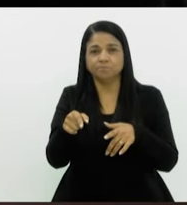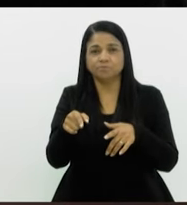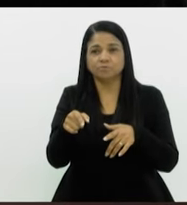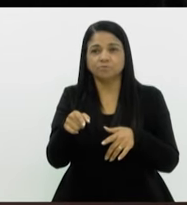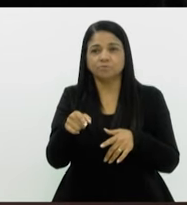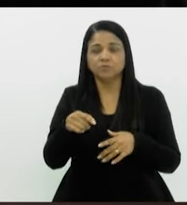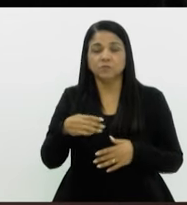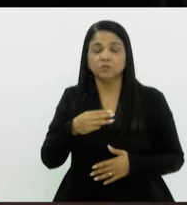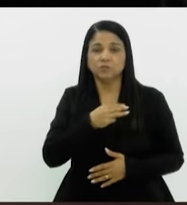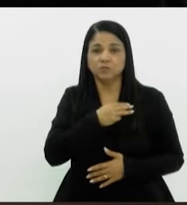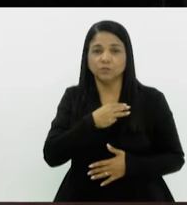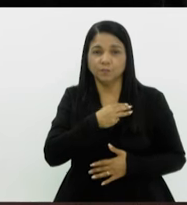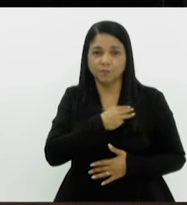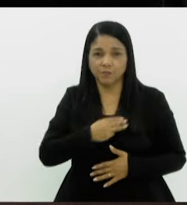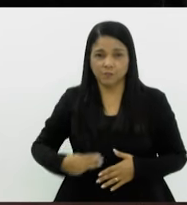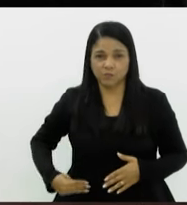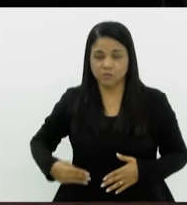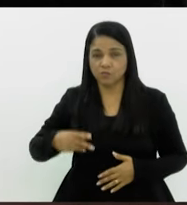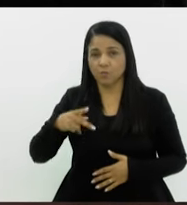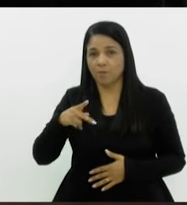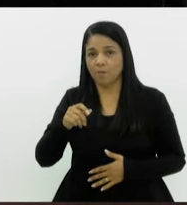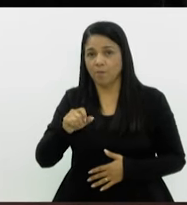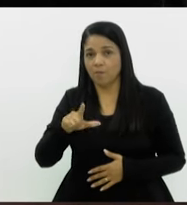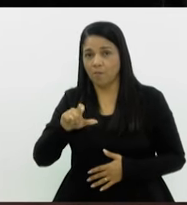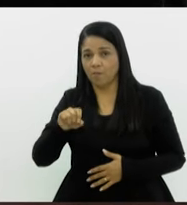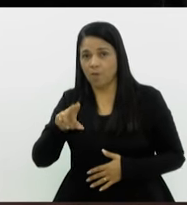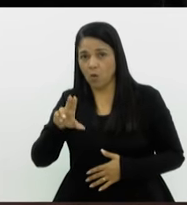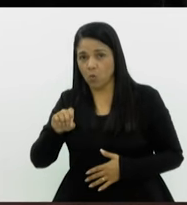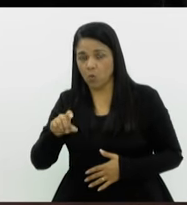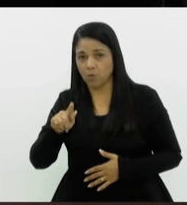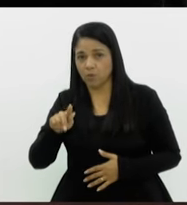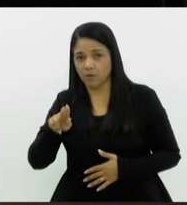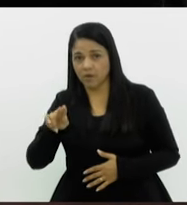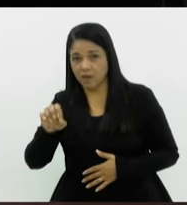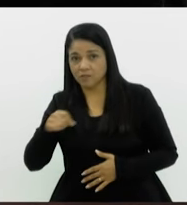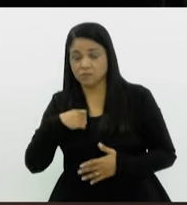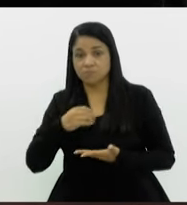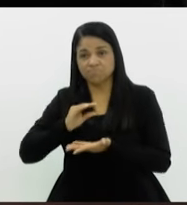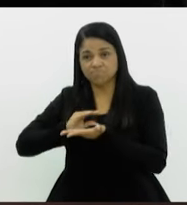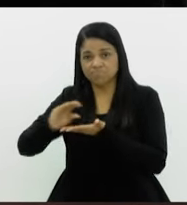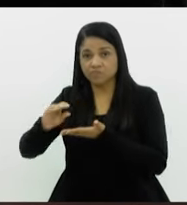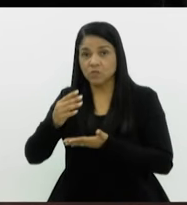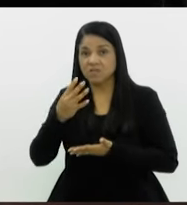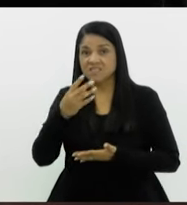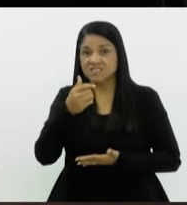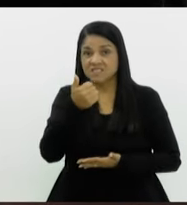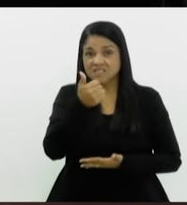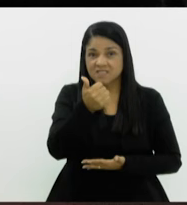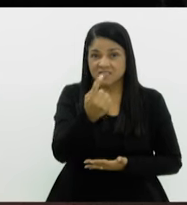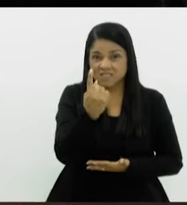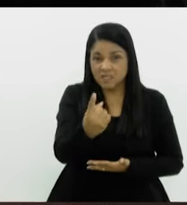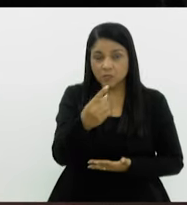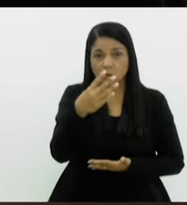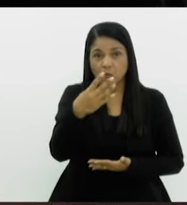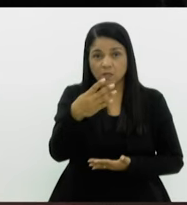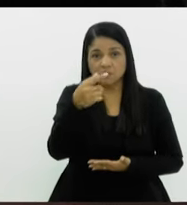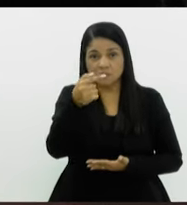ministro da Economia, o Paulo Guedes, a gente mandou 147 bilhões de reais para estados e